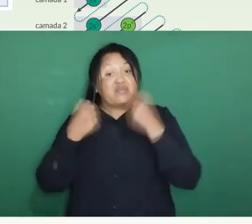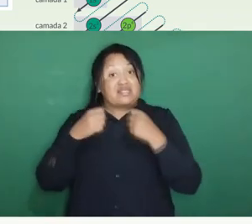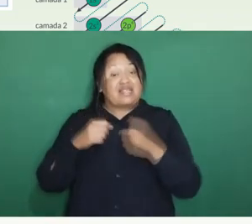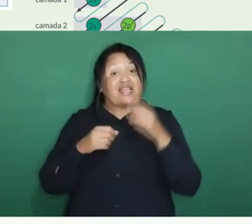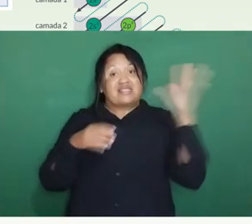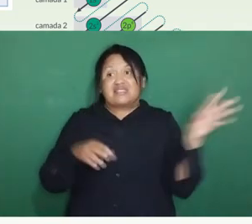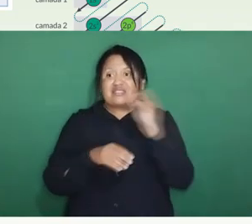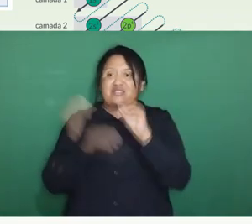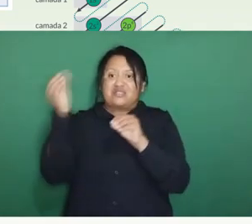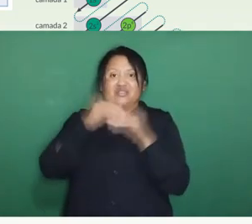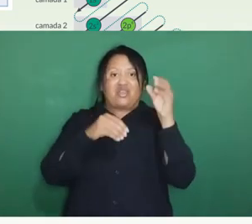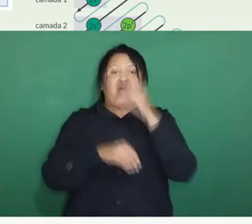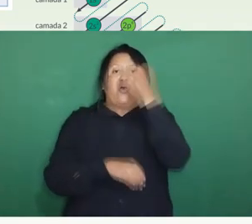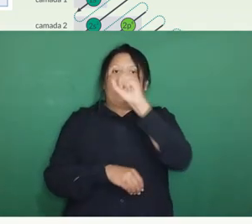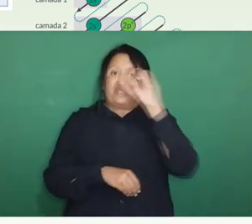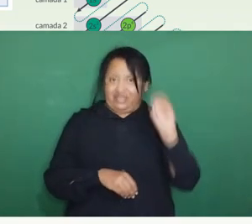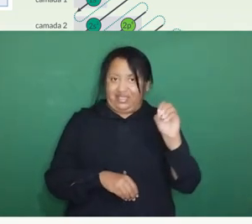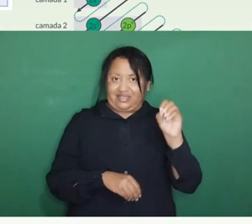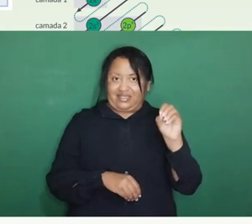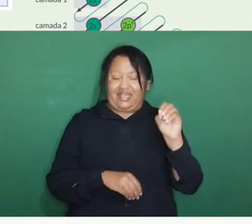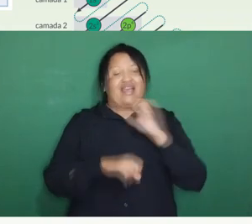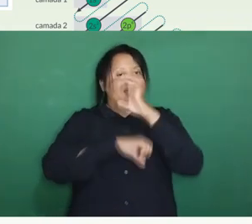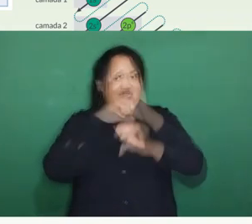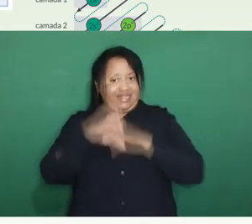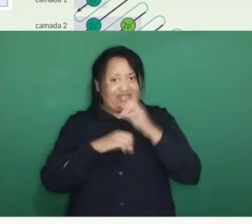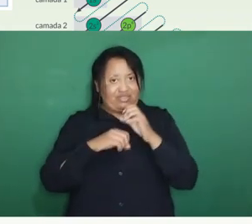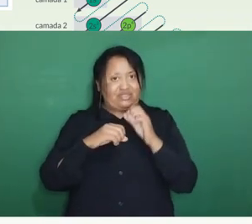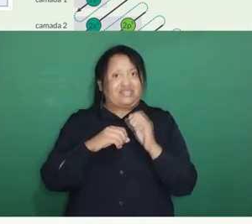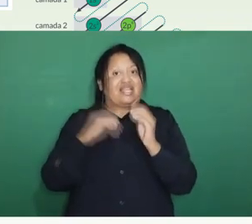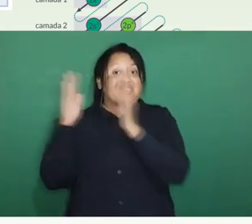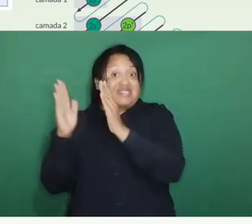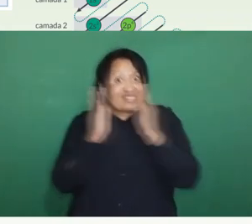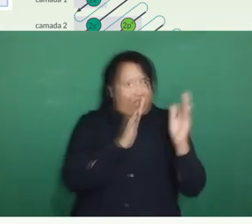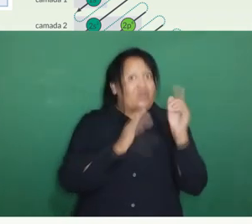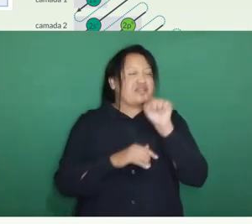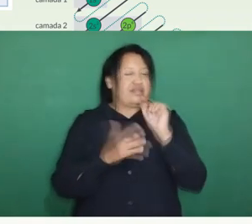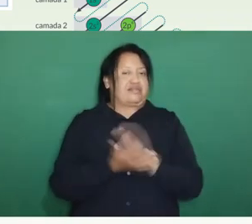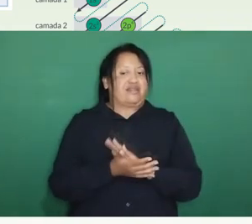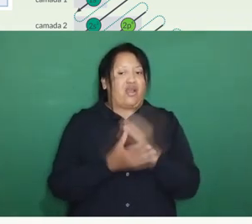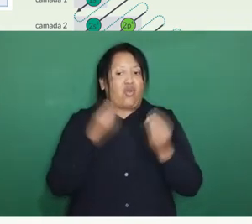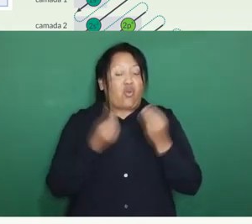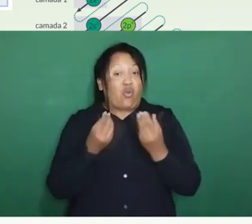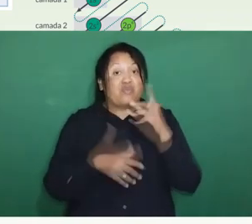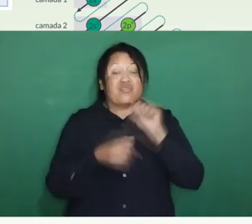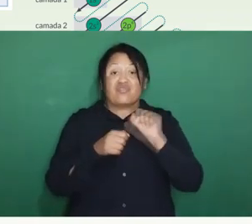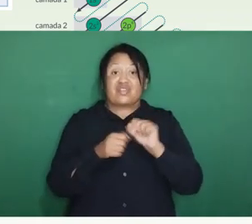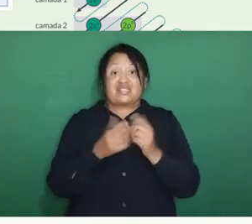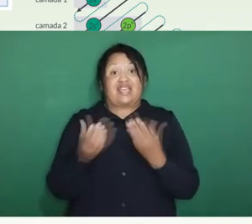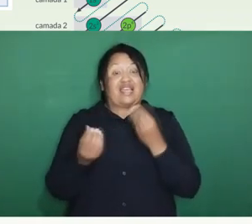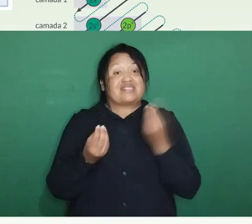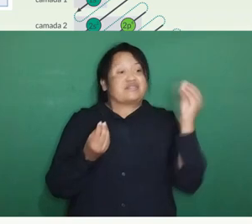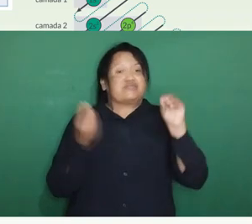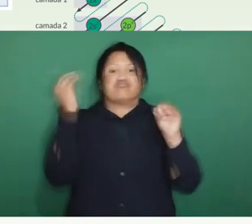ter que distribuir 80 elétrons nessa sequência aqui e como é que eu vou fazer essa